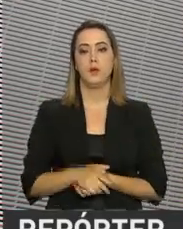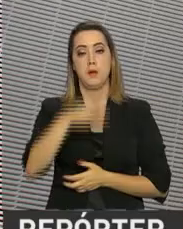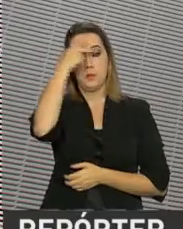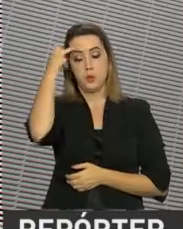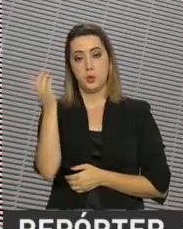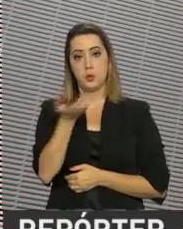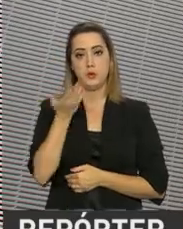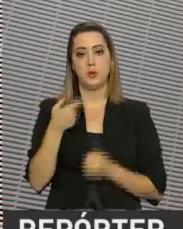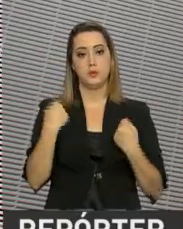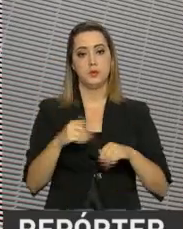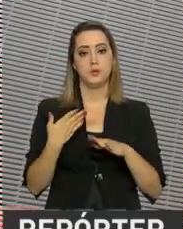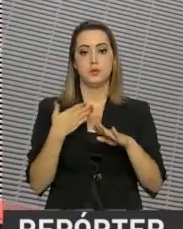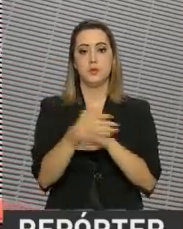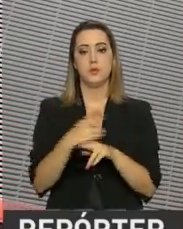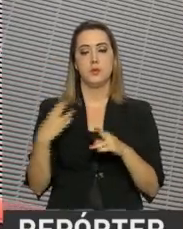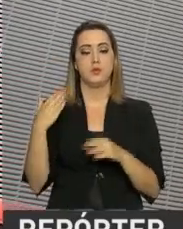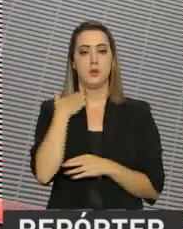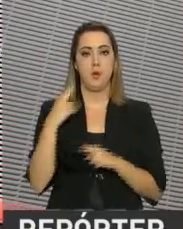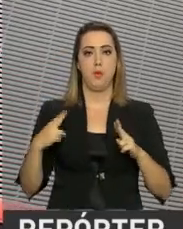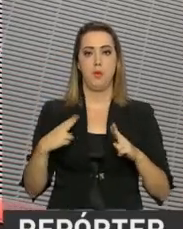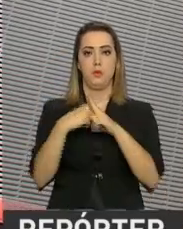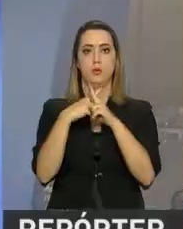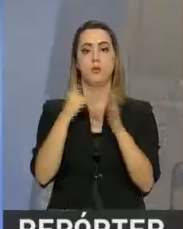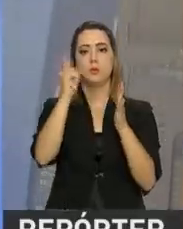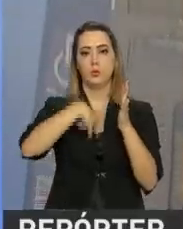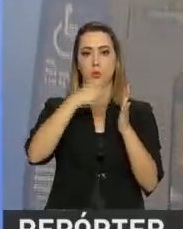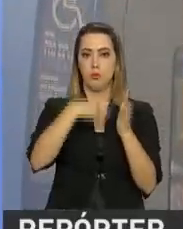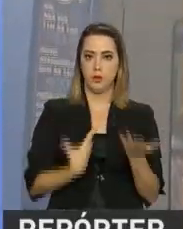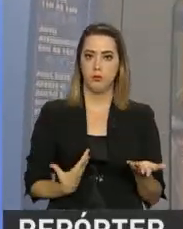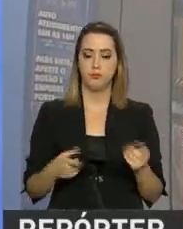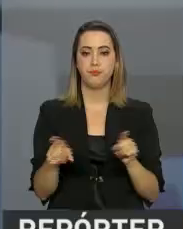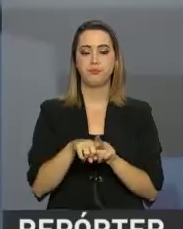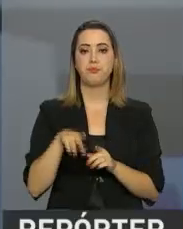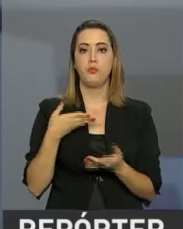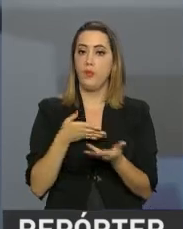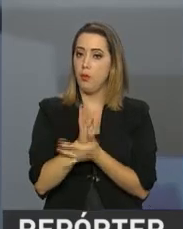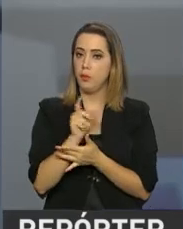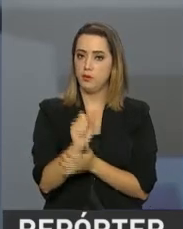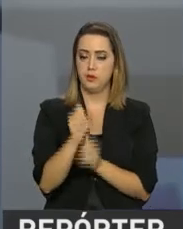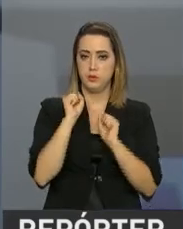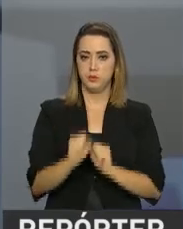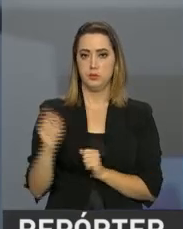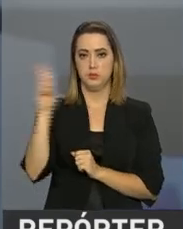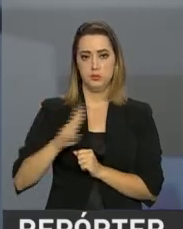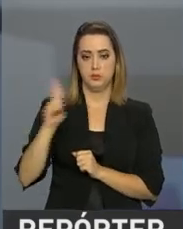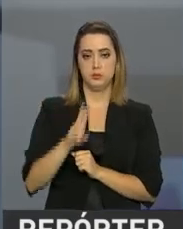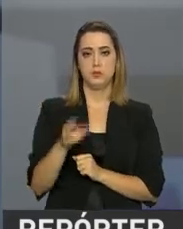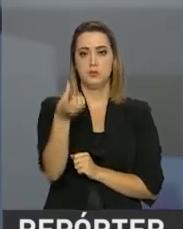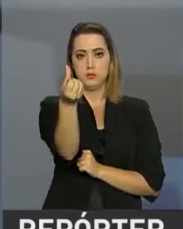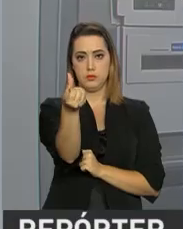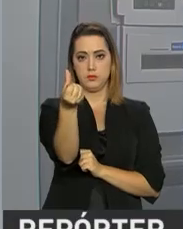deve ir até uma agência da caixa com a documentação exigida se o pedido for aprovado a pessoa pode usar o crédito em até seis